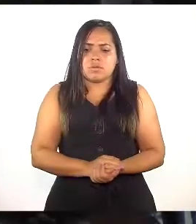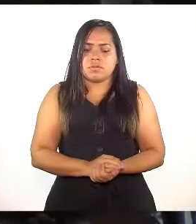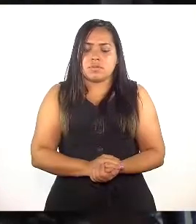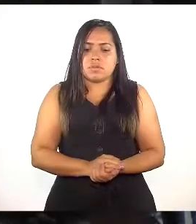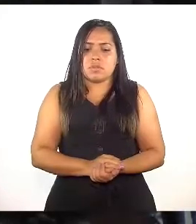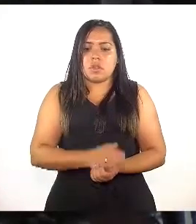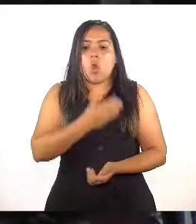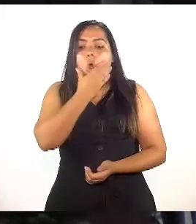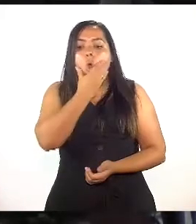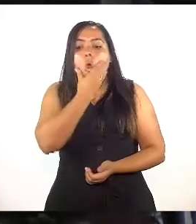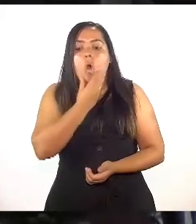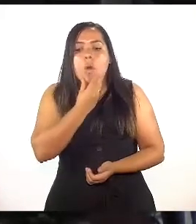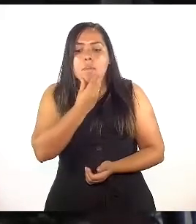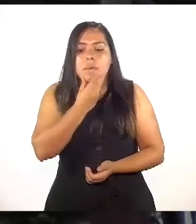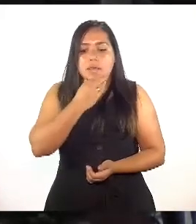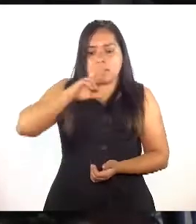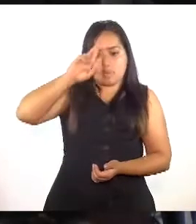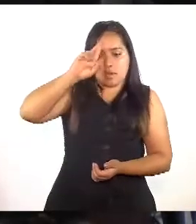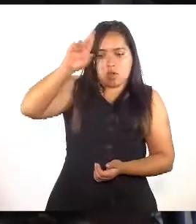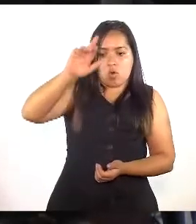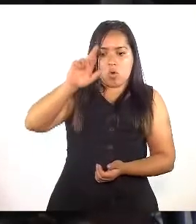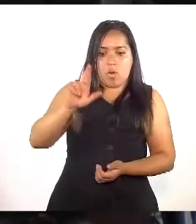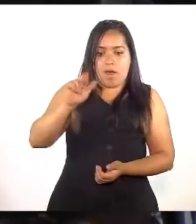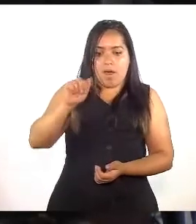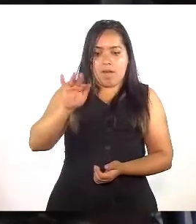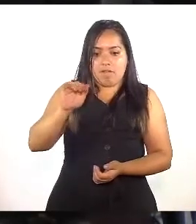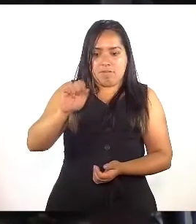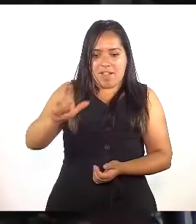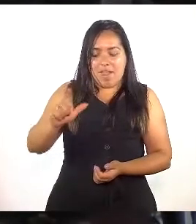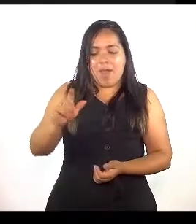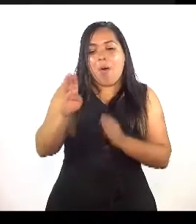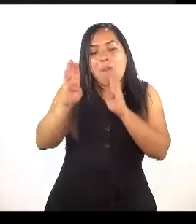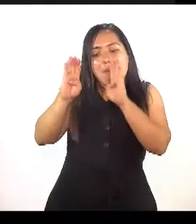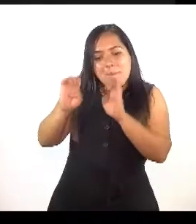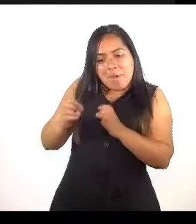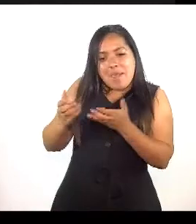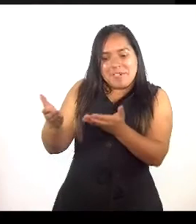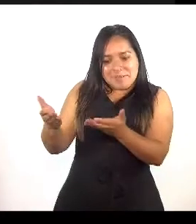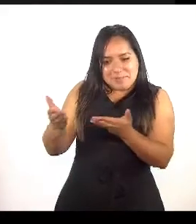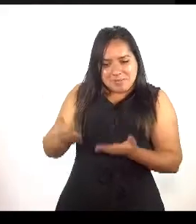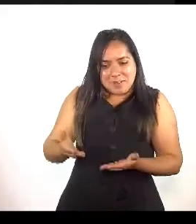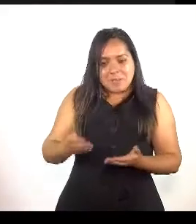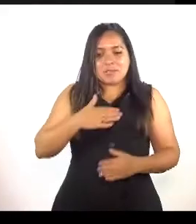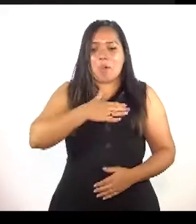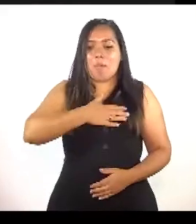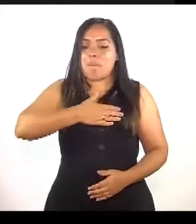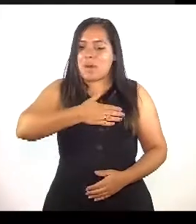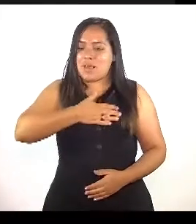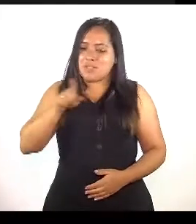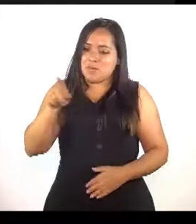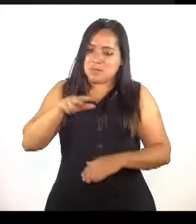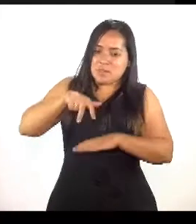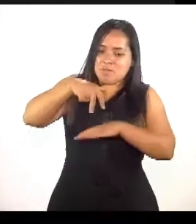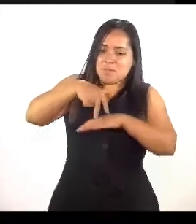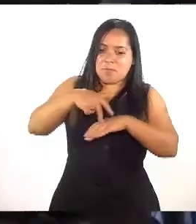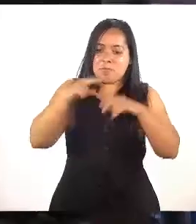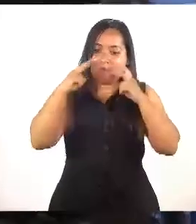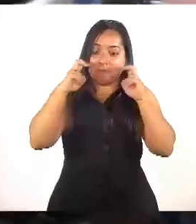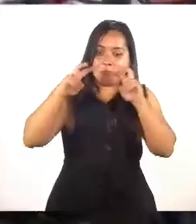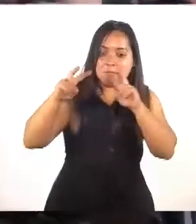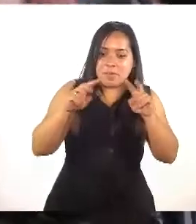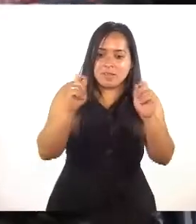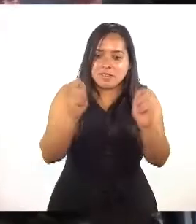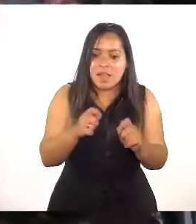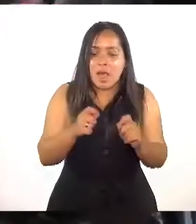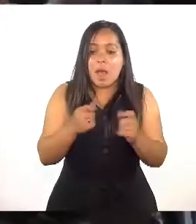senhor Rafael, seja bem-vindo. Obrigado. É um prazer tê-lo aqui conosco. Para começar,